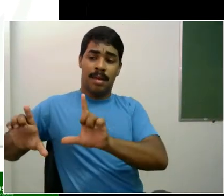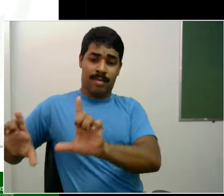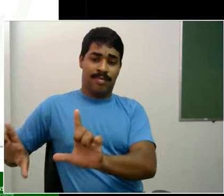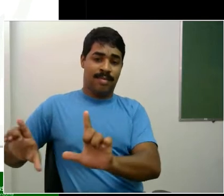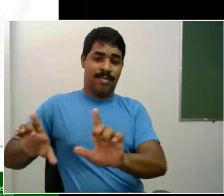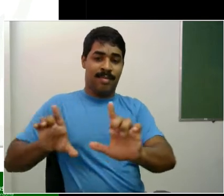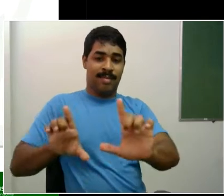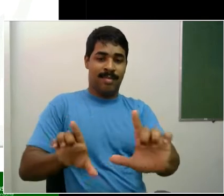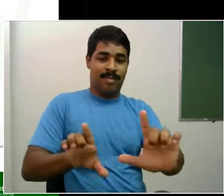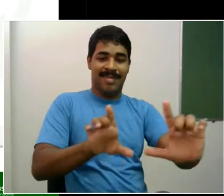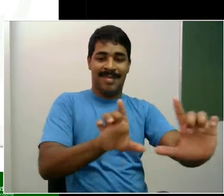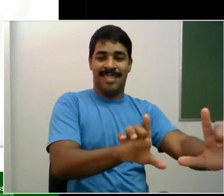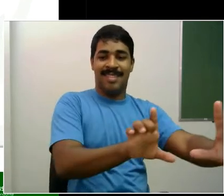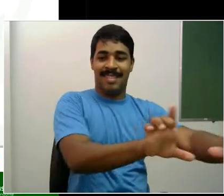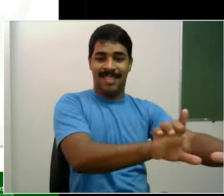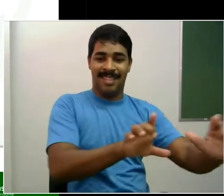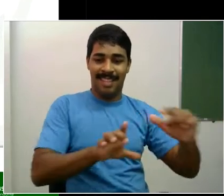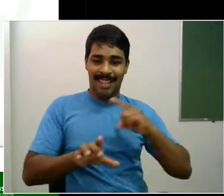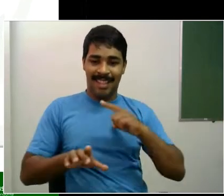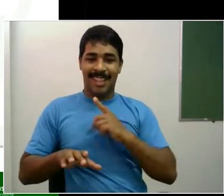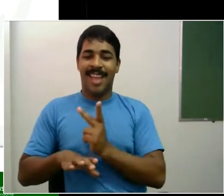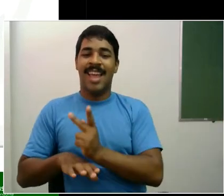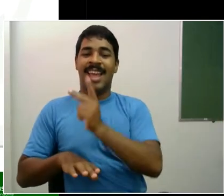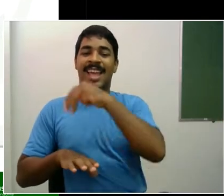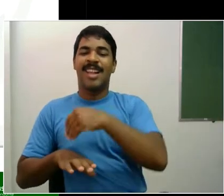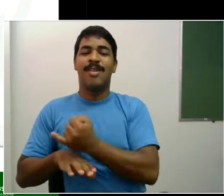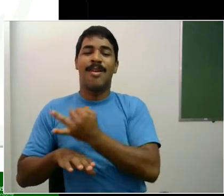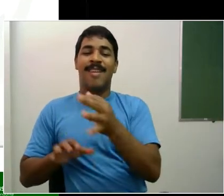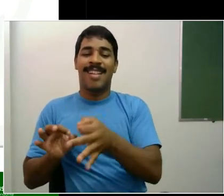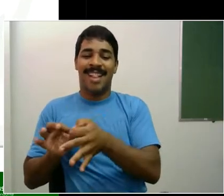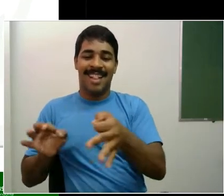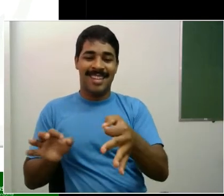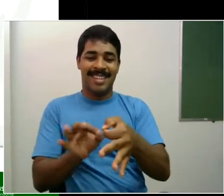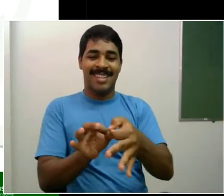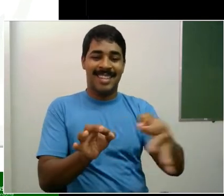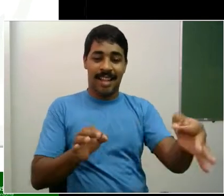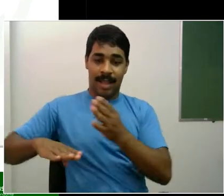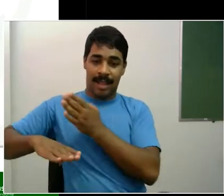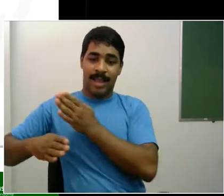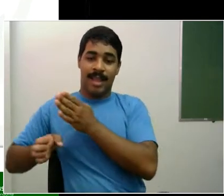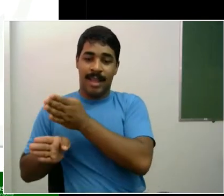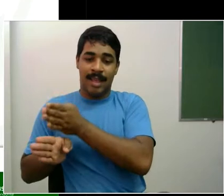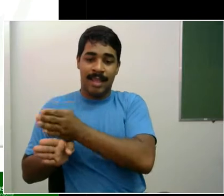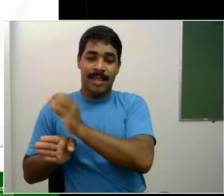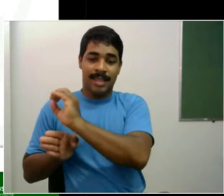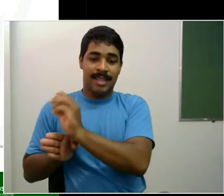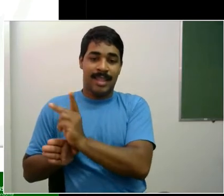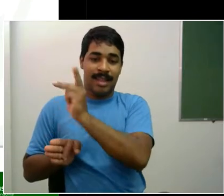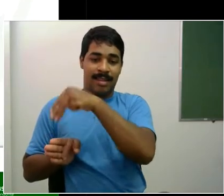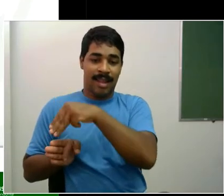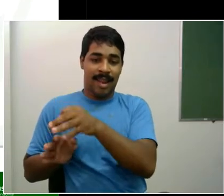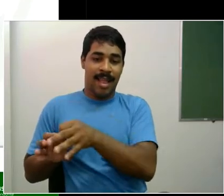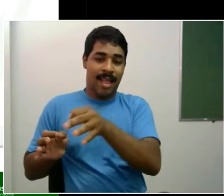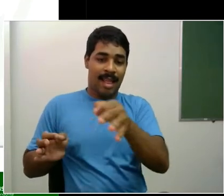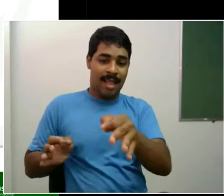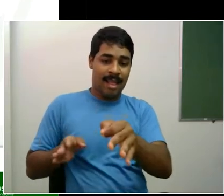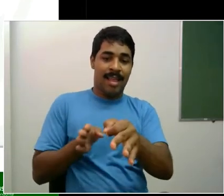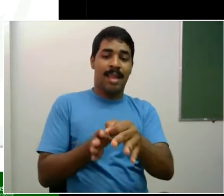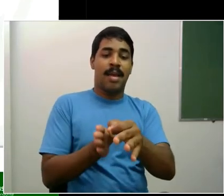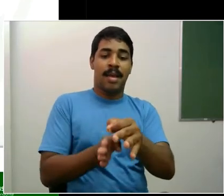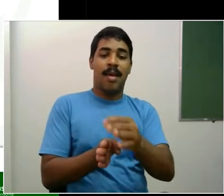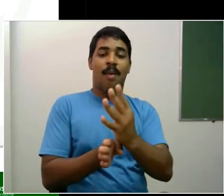posições escalar dessa motocicleta. Então vocês observam que aqui é 0 km, 2 km, 4